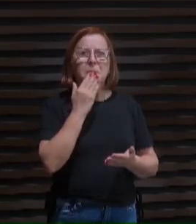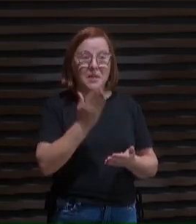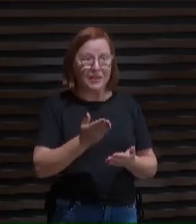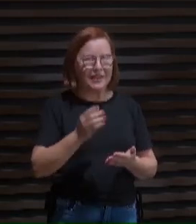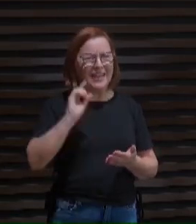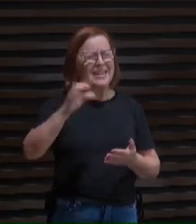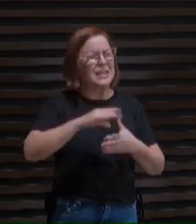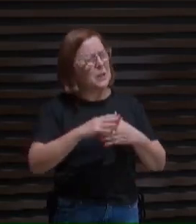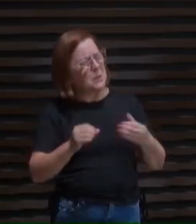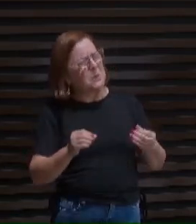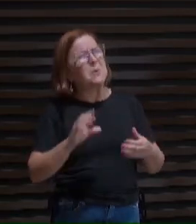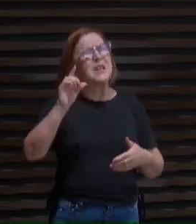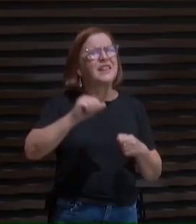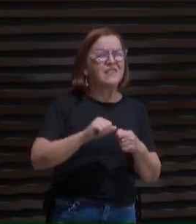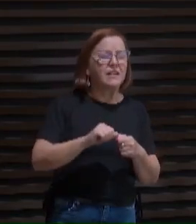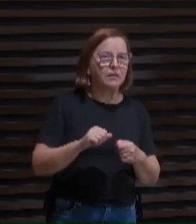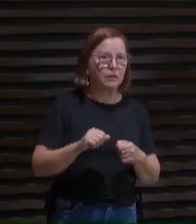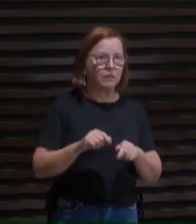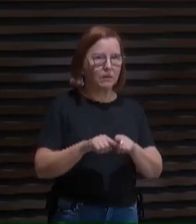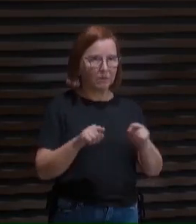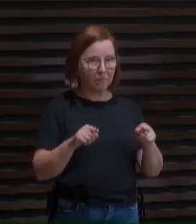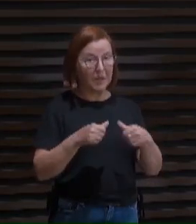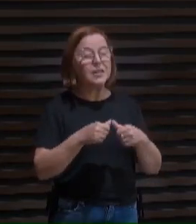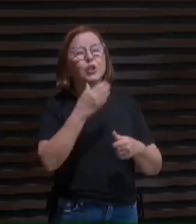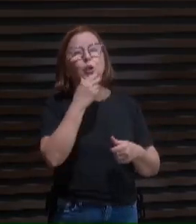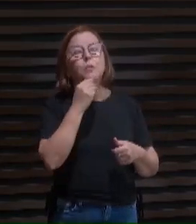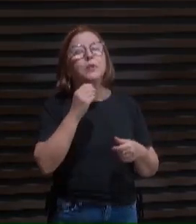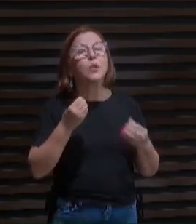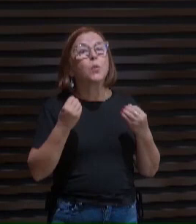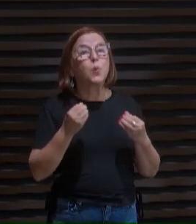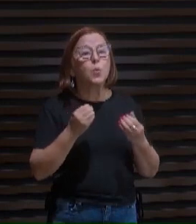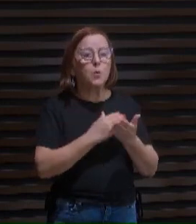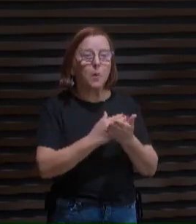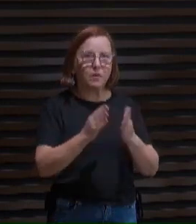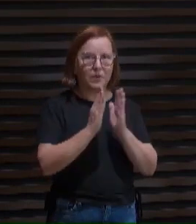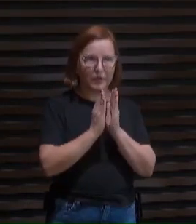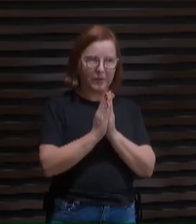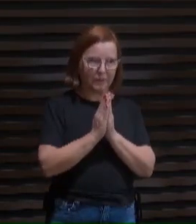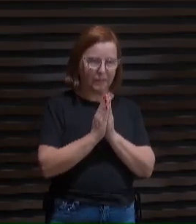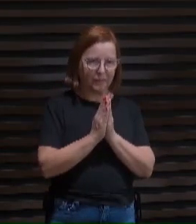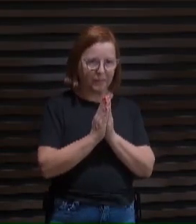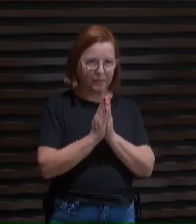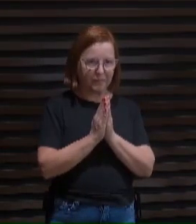que esse homem começa a oração dele. Ele começa assim.